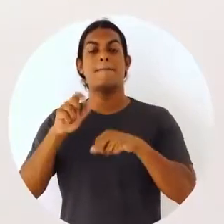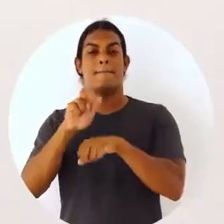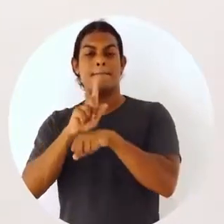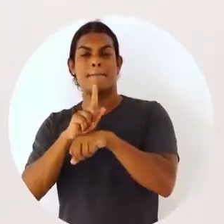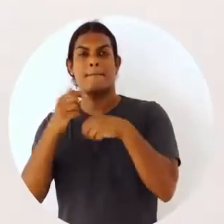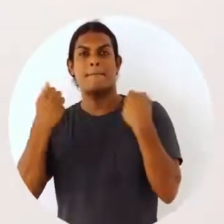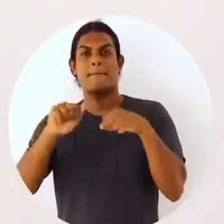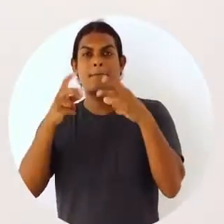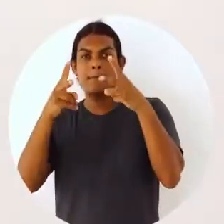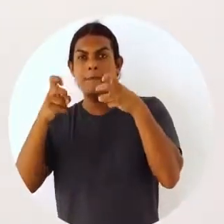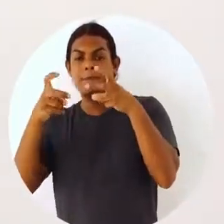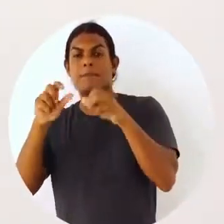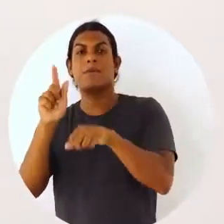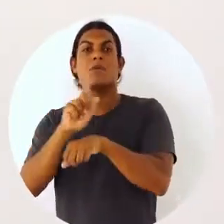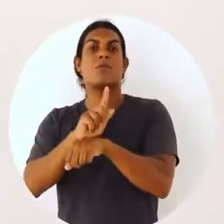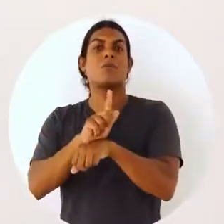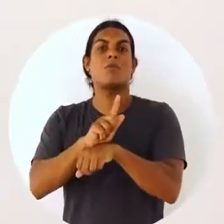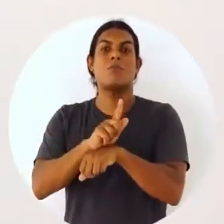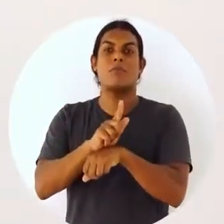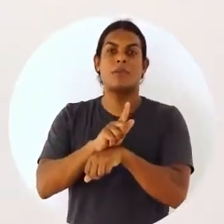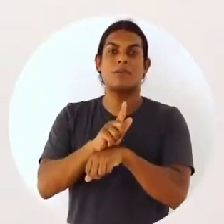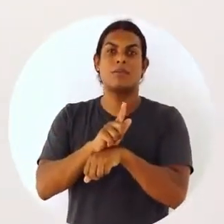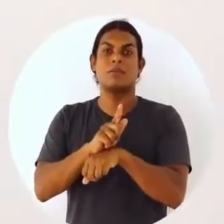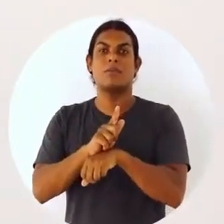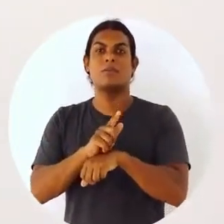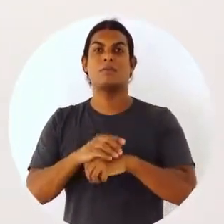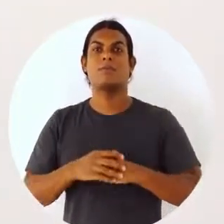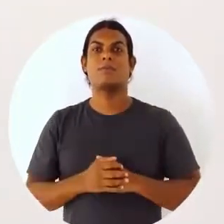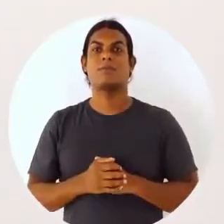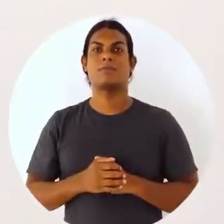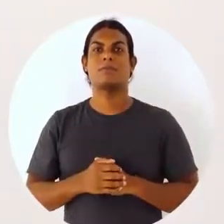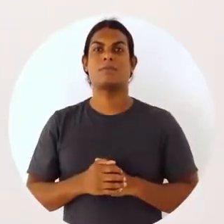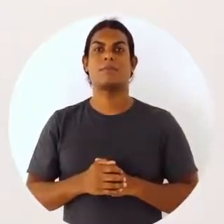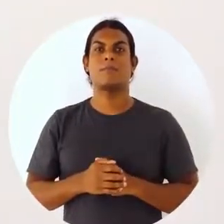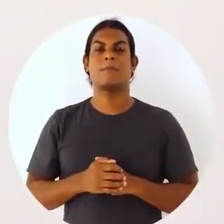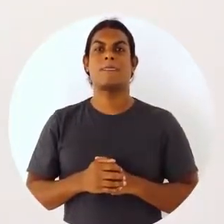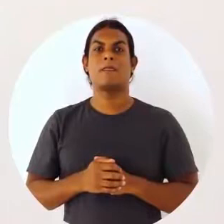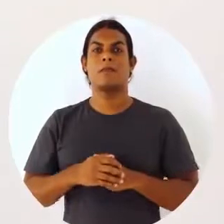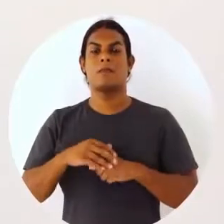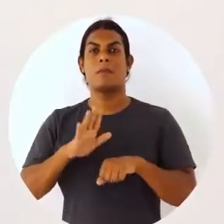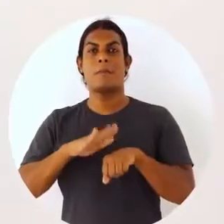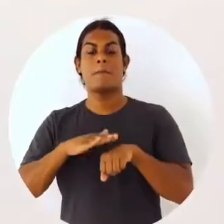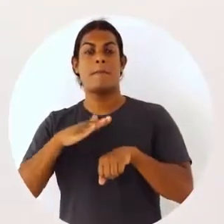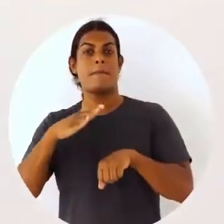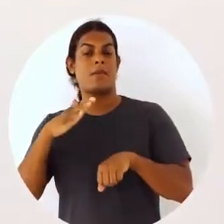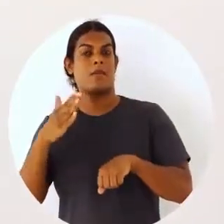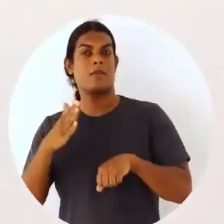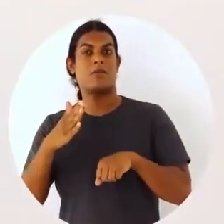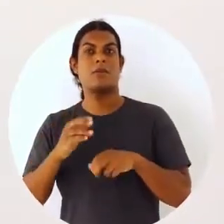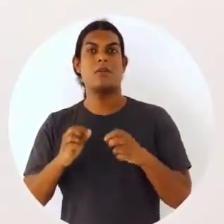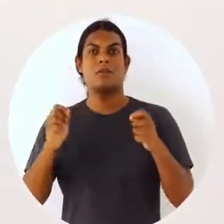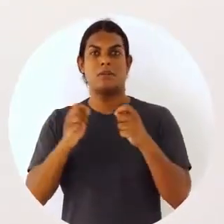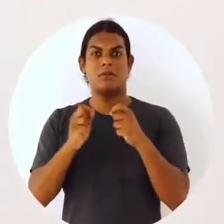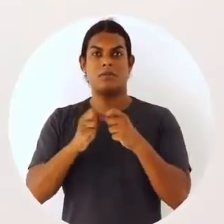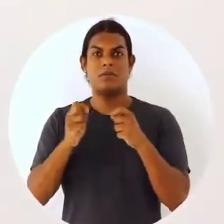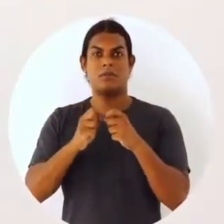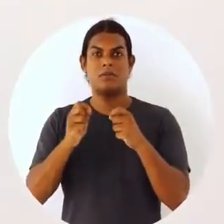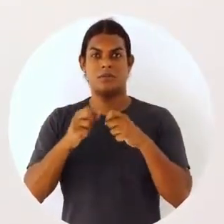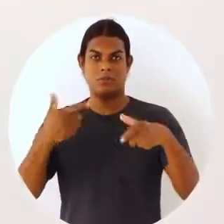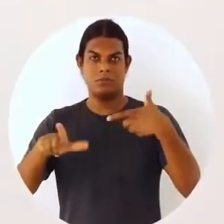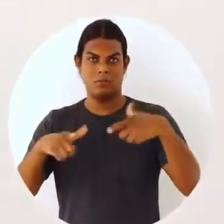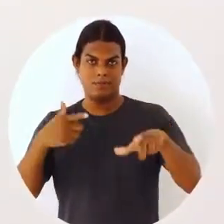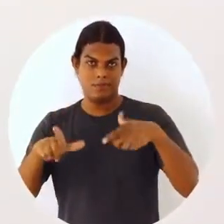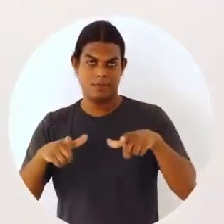que fosse mais preciso para o trabalhador executar durante o seu trabalho e o tempo que se necessitaria